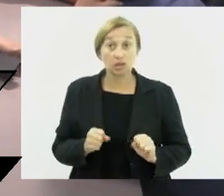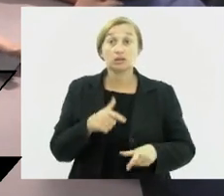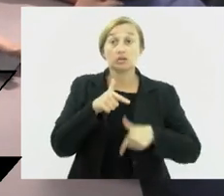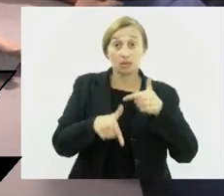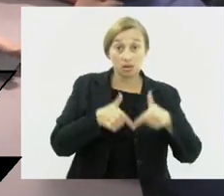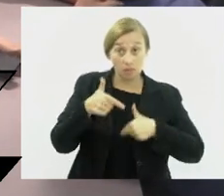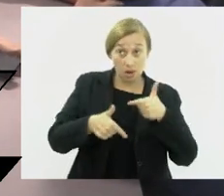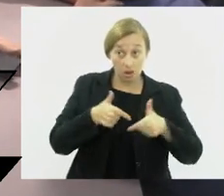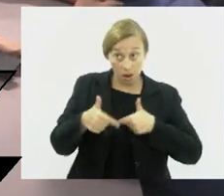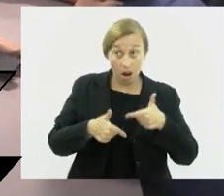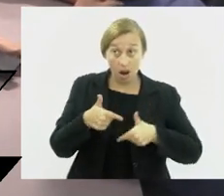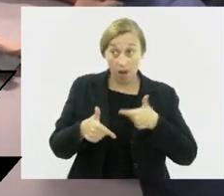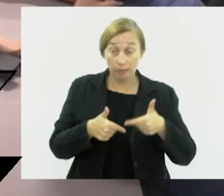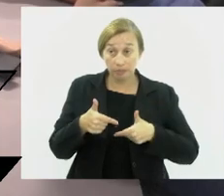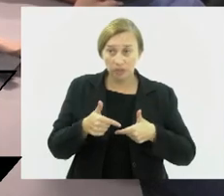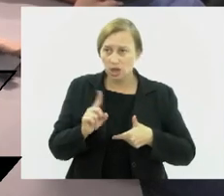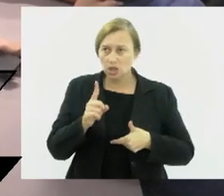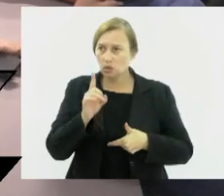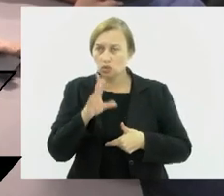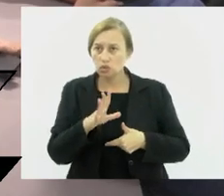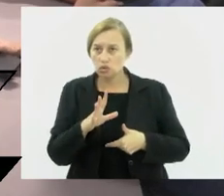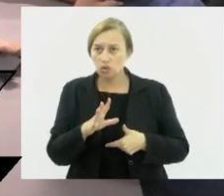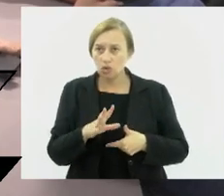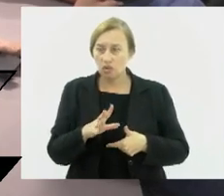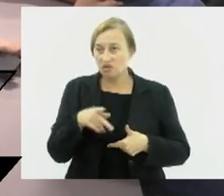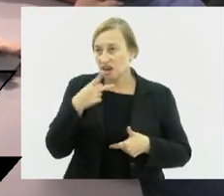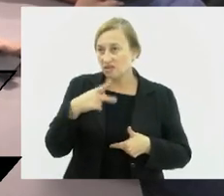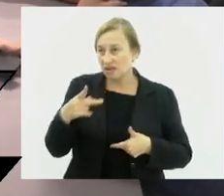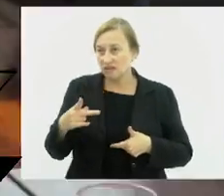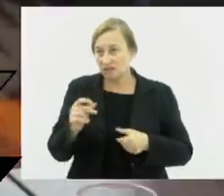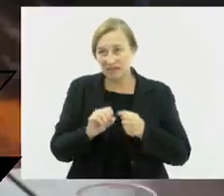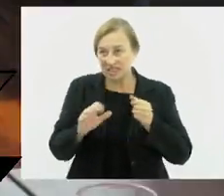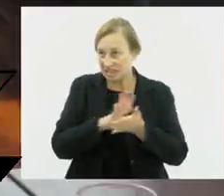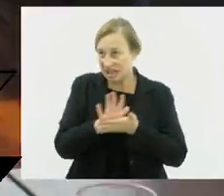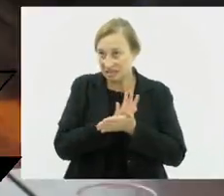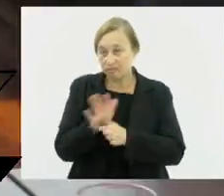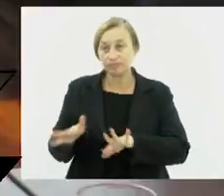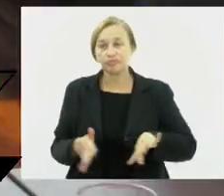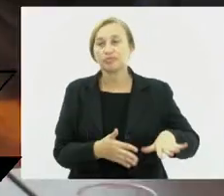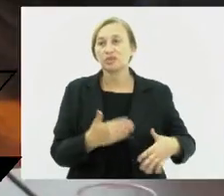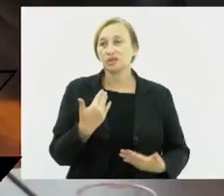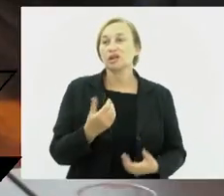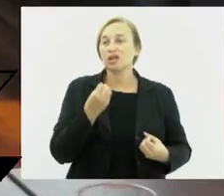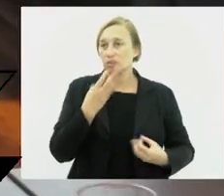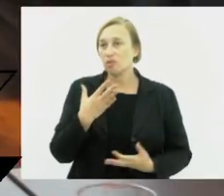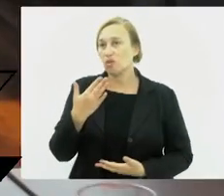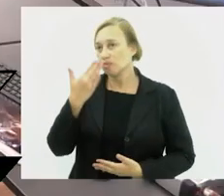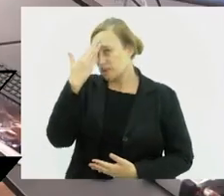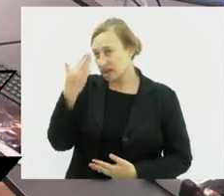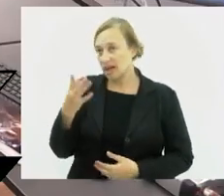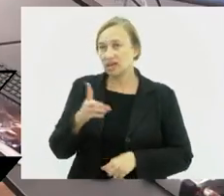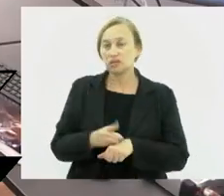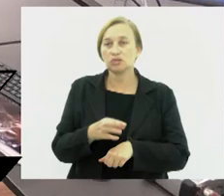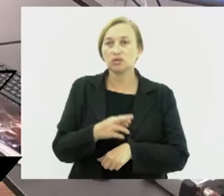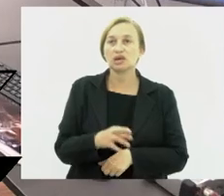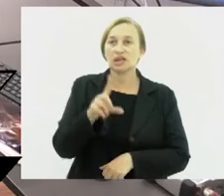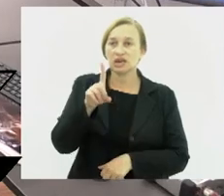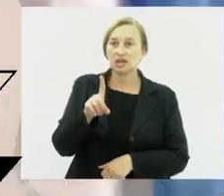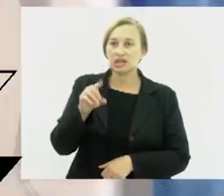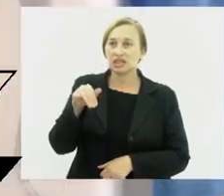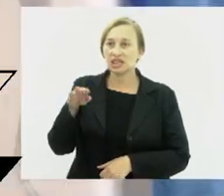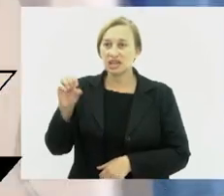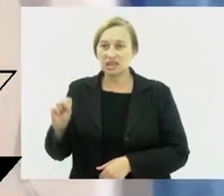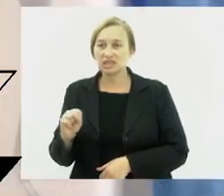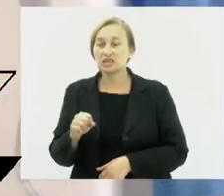trabalhar e não só enxugar gelo. Tá? É isso. Muito bom. Obrigado, doutora Denise Rivera. Passo